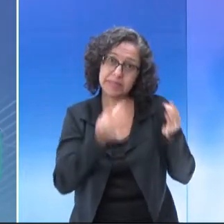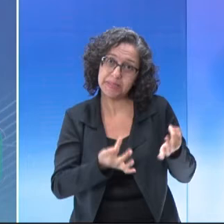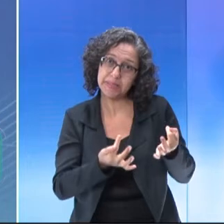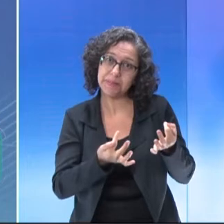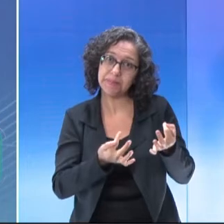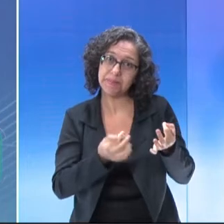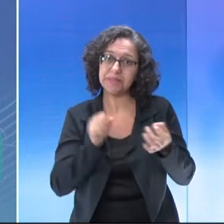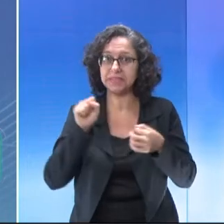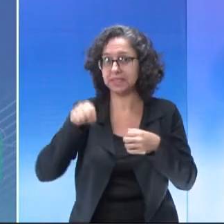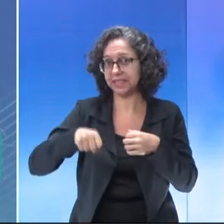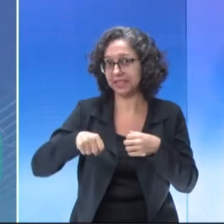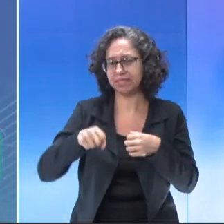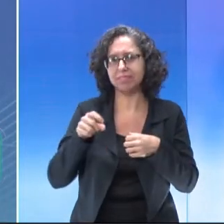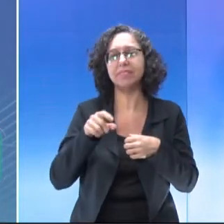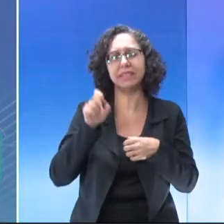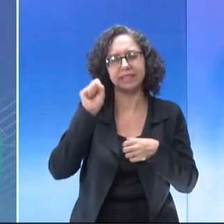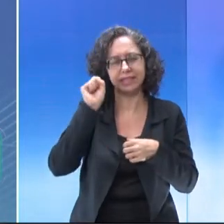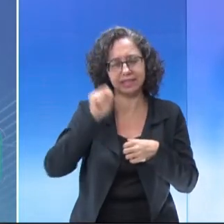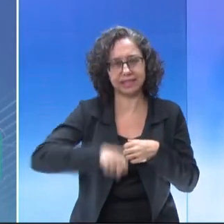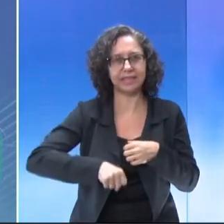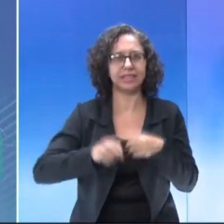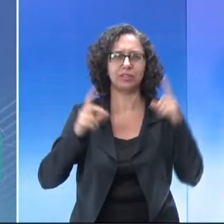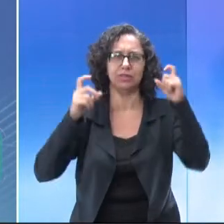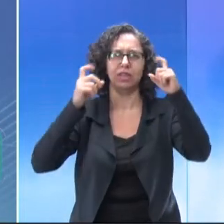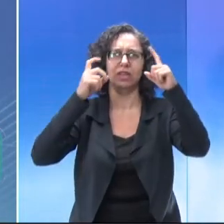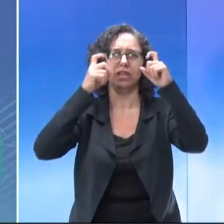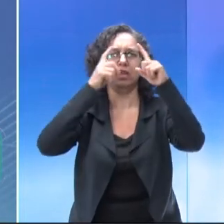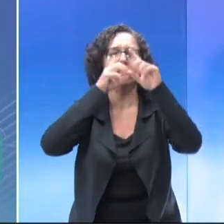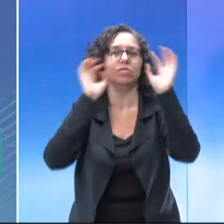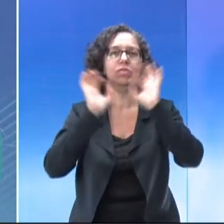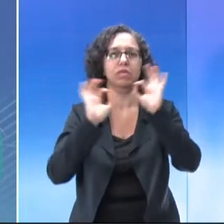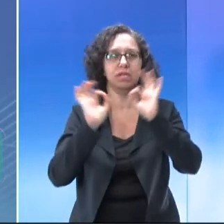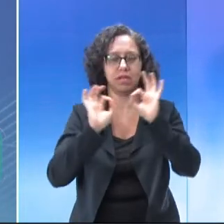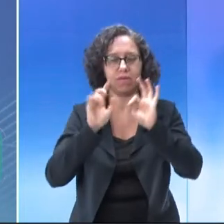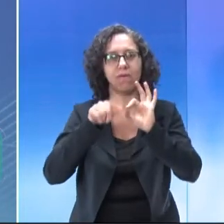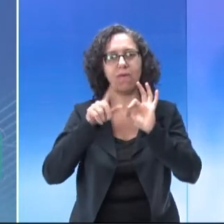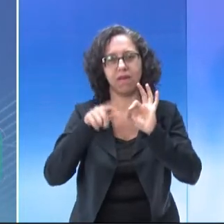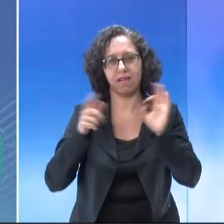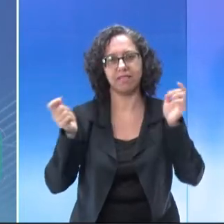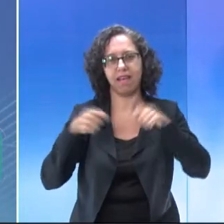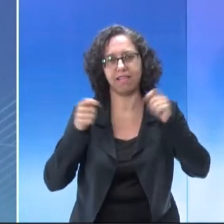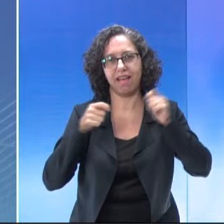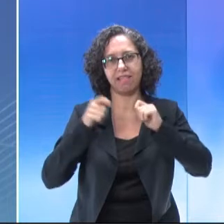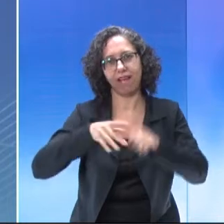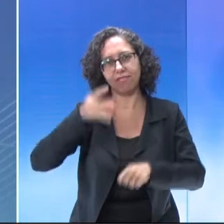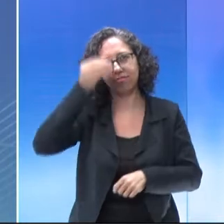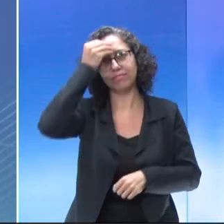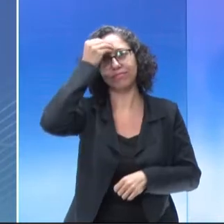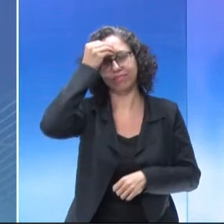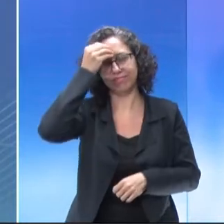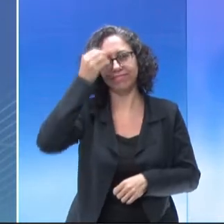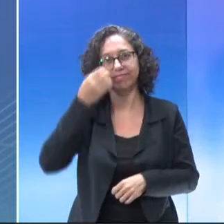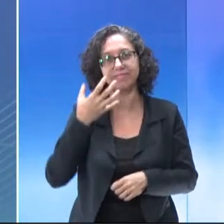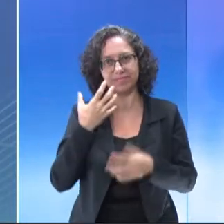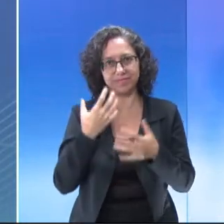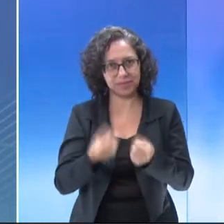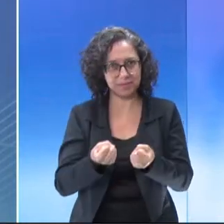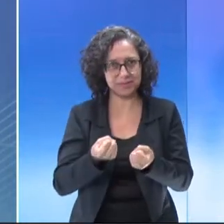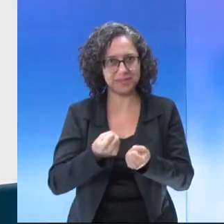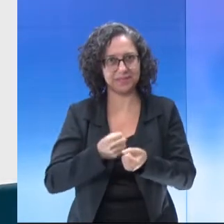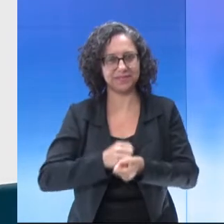Ela não tem muitas dificuldades para a gente lembrar o seu uso, não, o seu emprego. E nós vamos ver isso agora. Vamos lá?